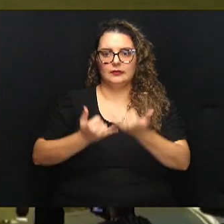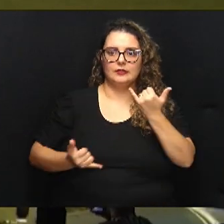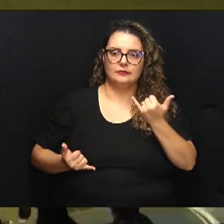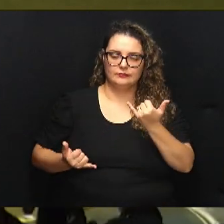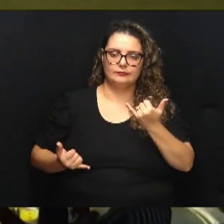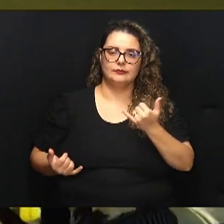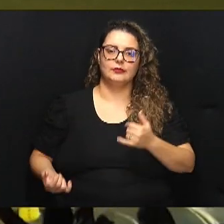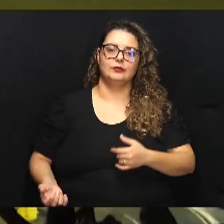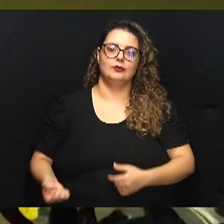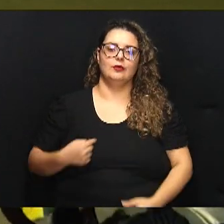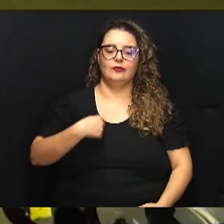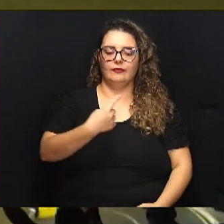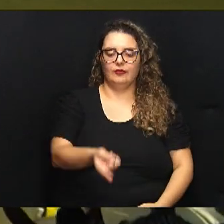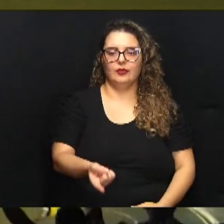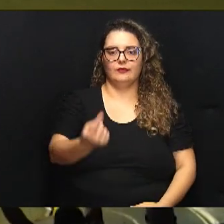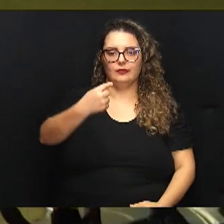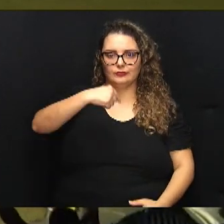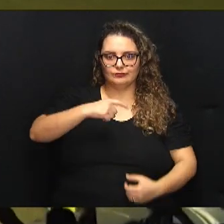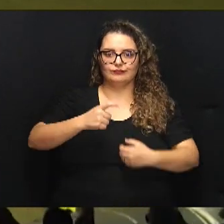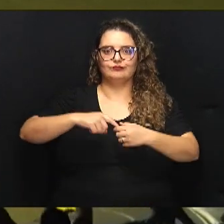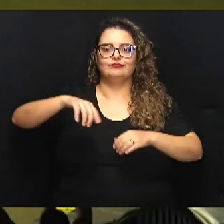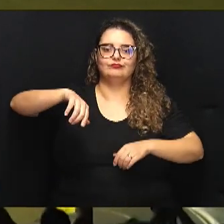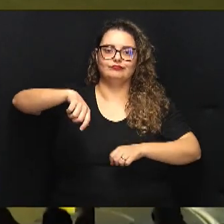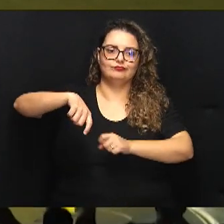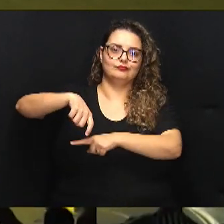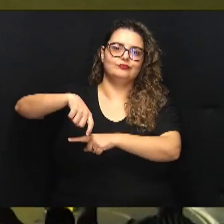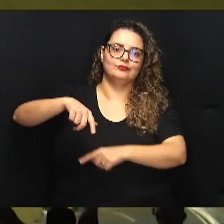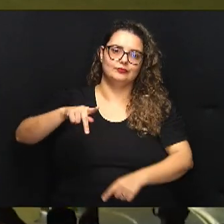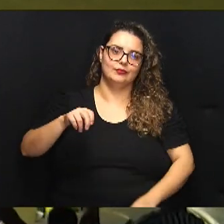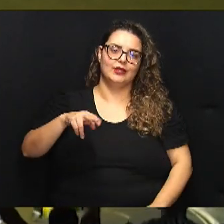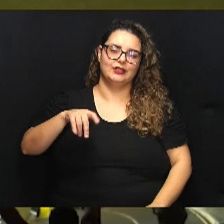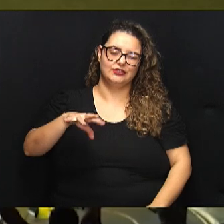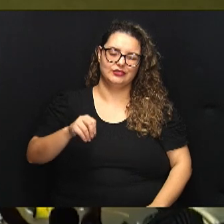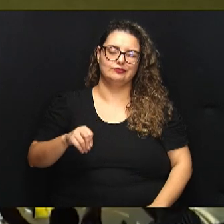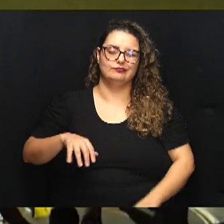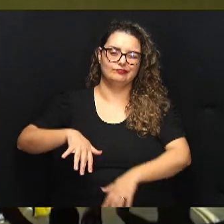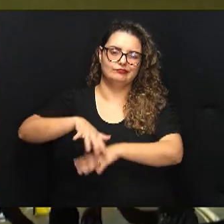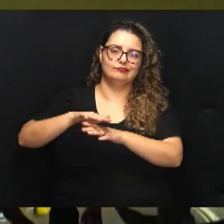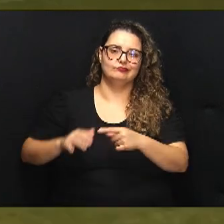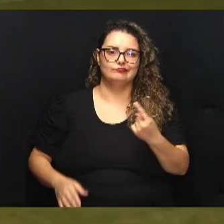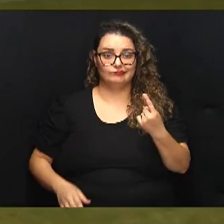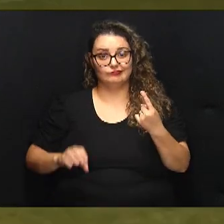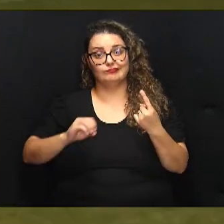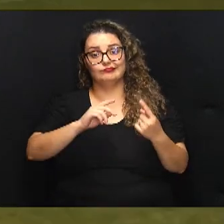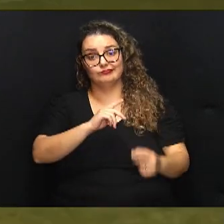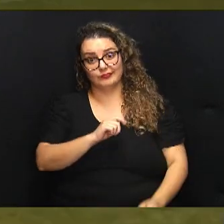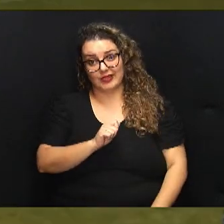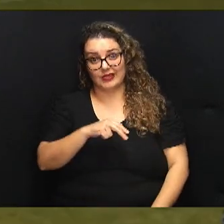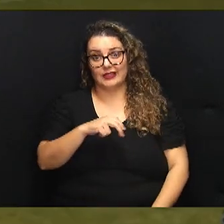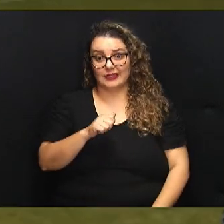no rebote Cadu de Peixinho mandou para o fundo das redes. 1-0 Anápolis, mas o gol